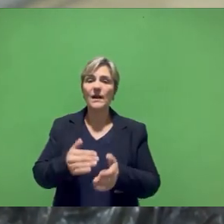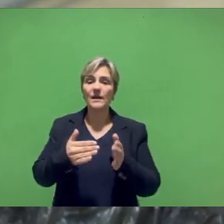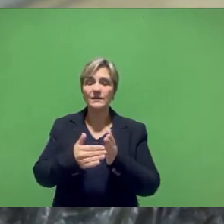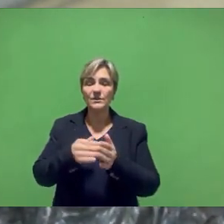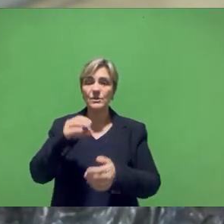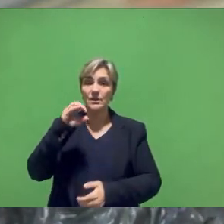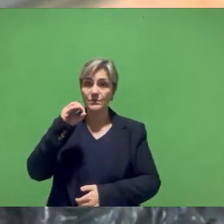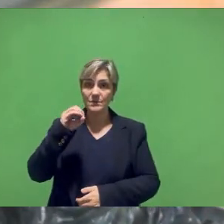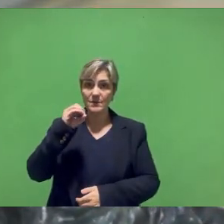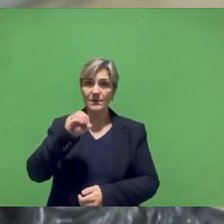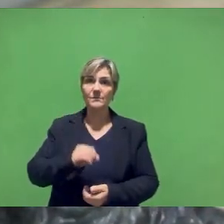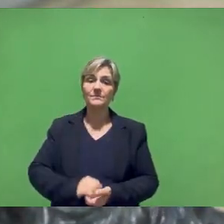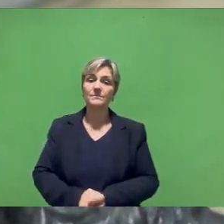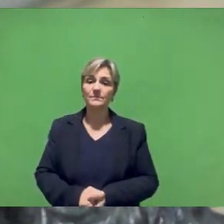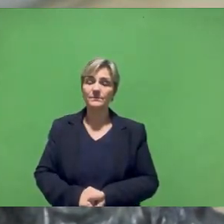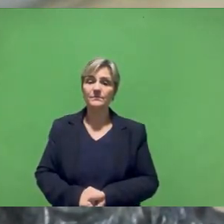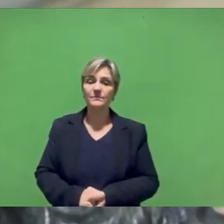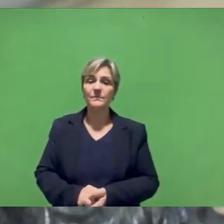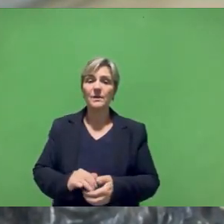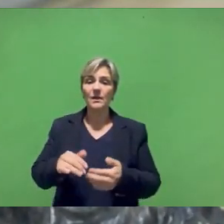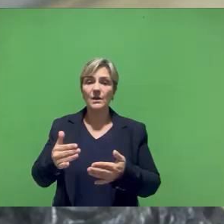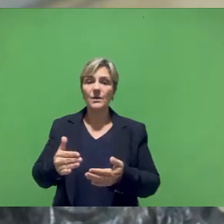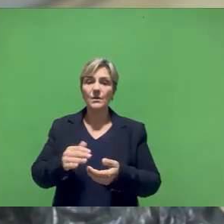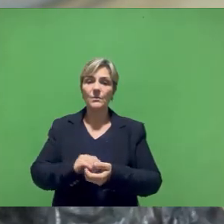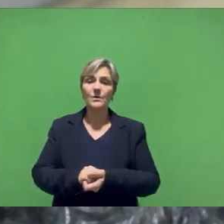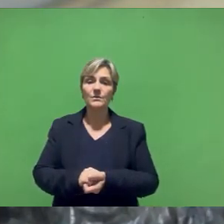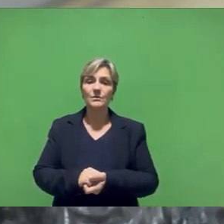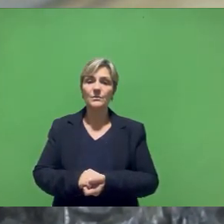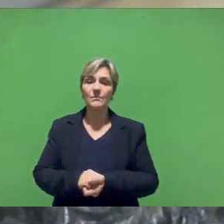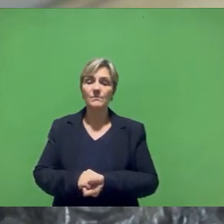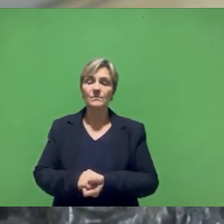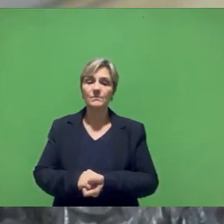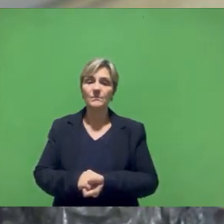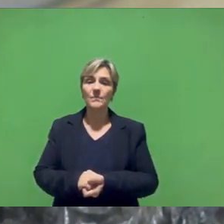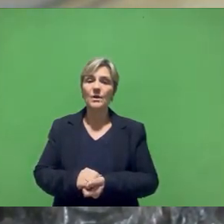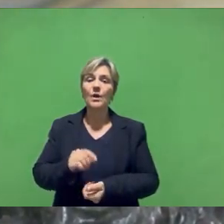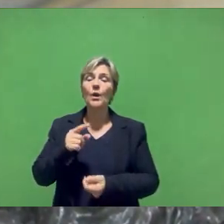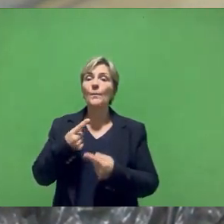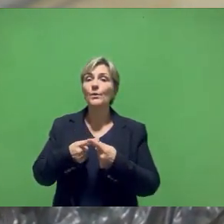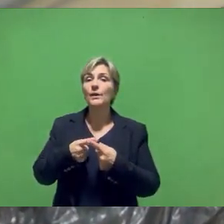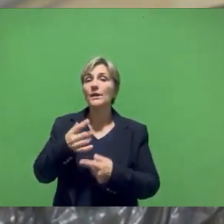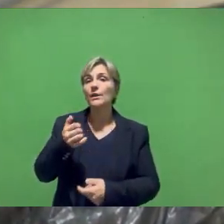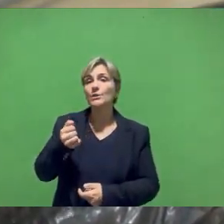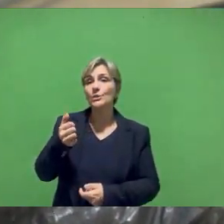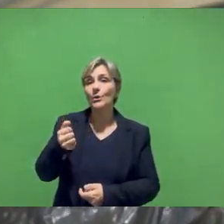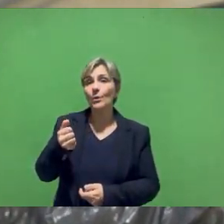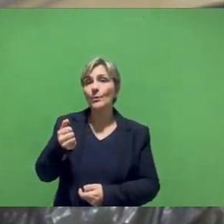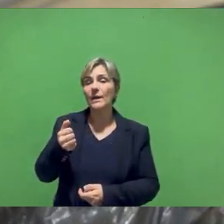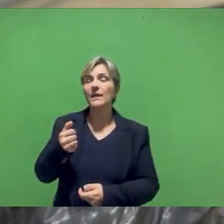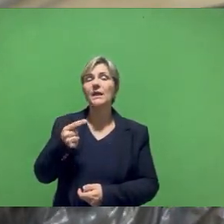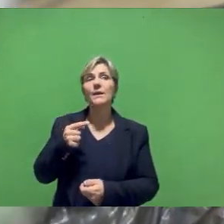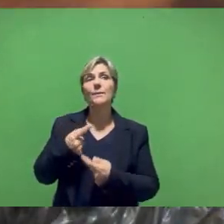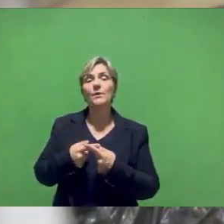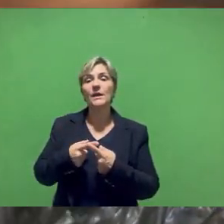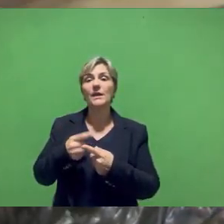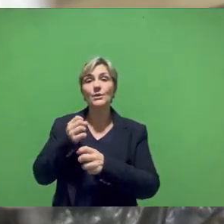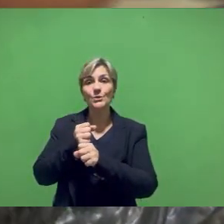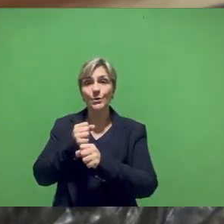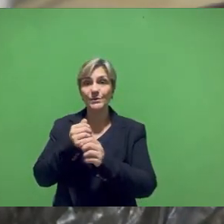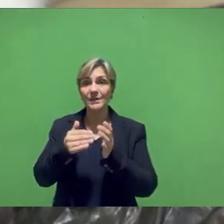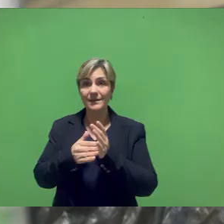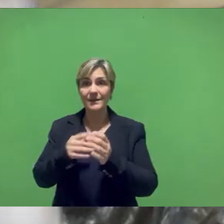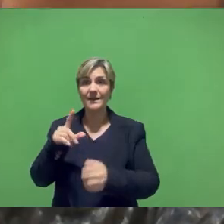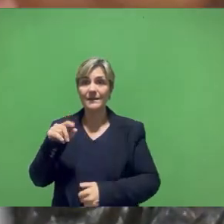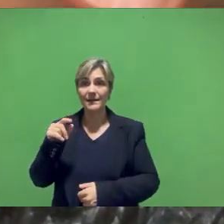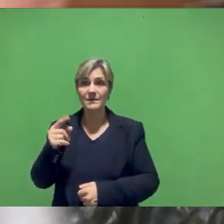Até chegar no zero. E contando até 10 para não voltar. Por que a gente conta até 10? Para não voltar o líquido. Porque